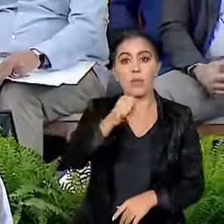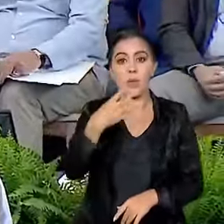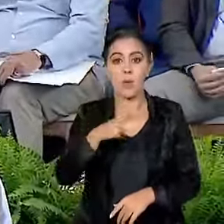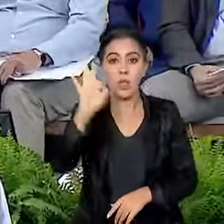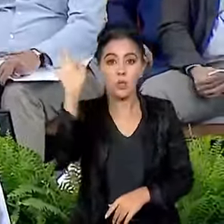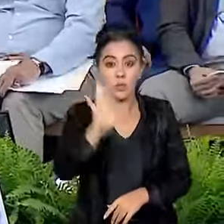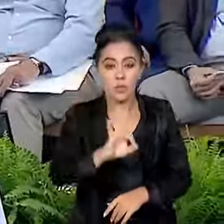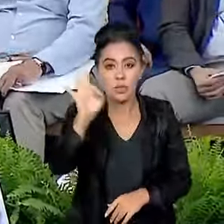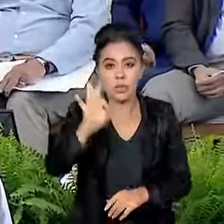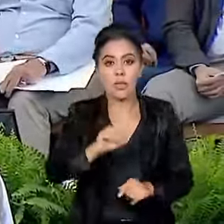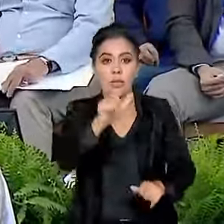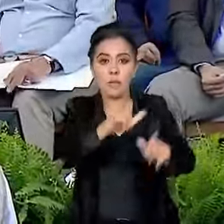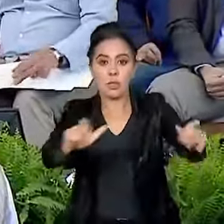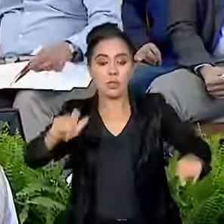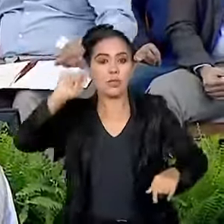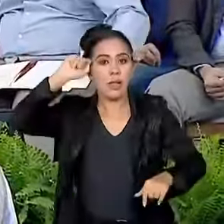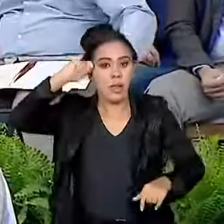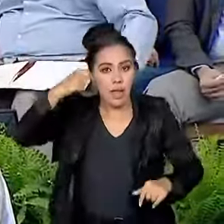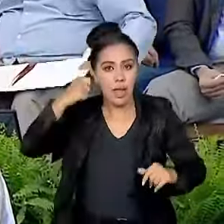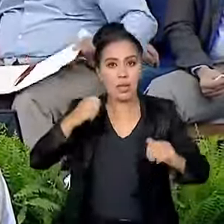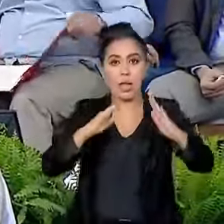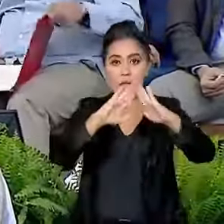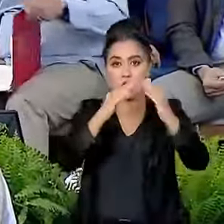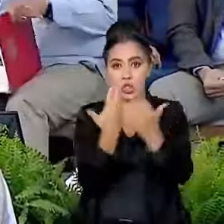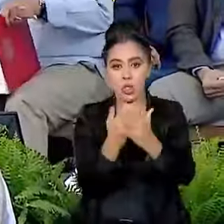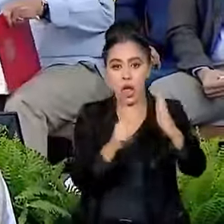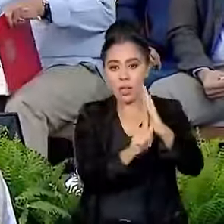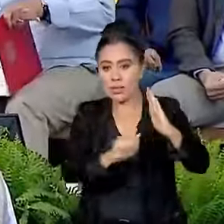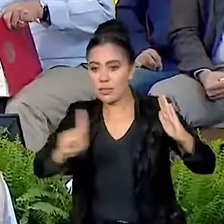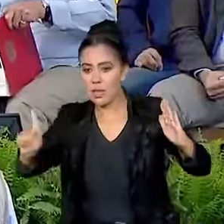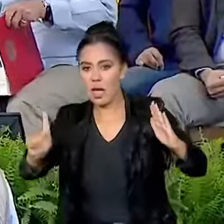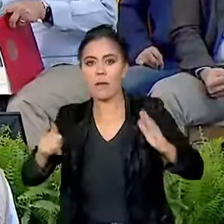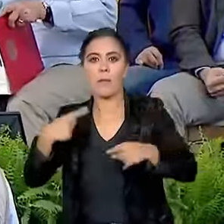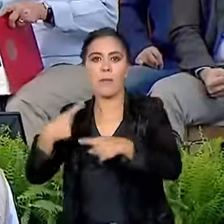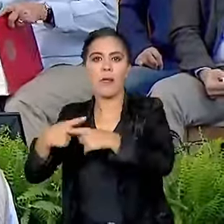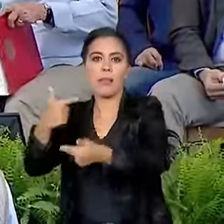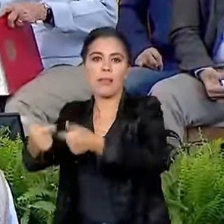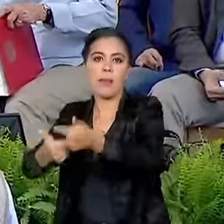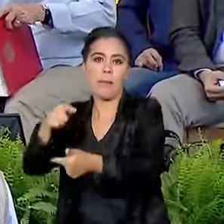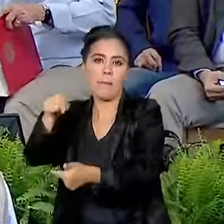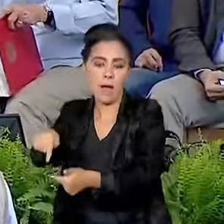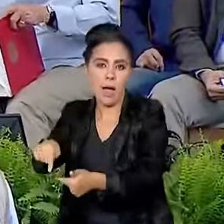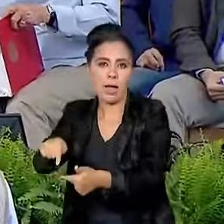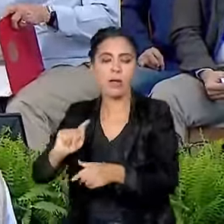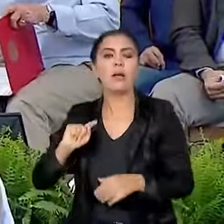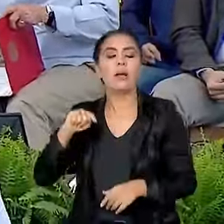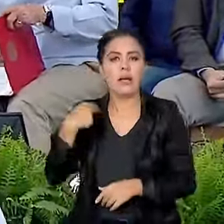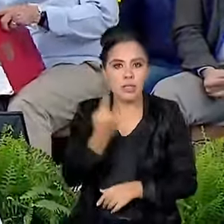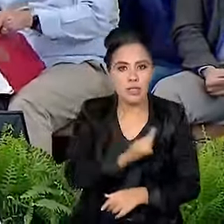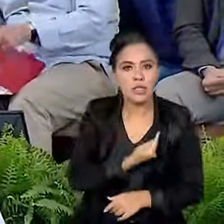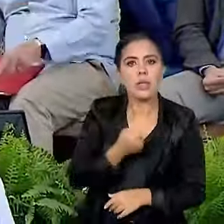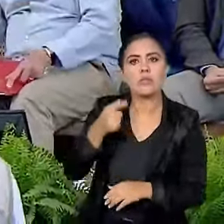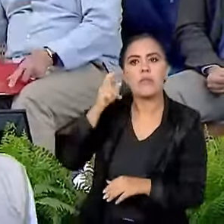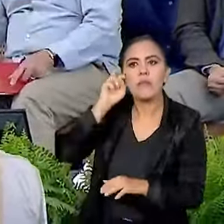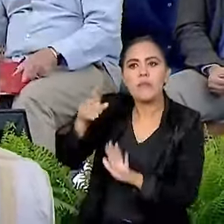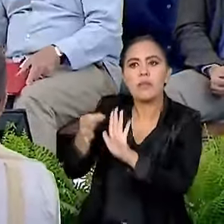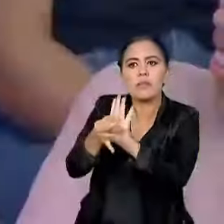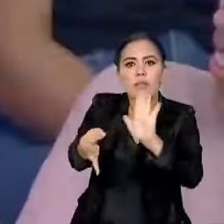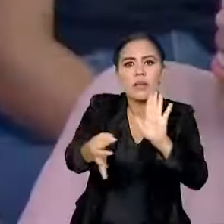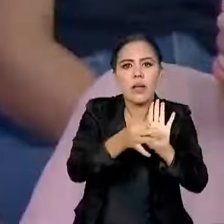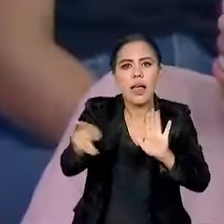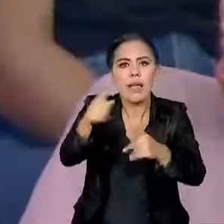saem das escolas para trabalhar. E esse é o nosso foco. Quando nós ouvimos os jovens, as primeiras demandas deram